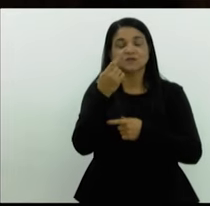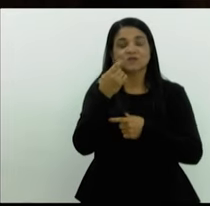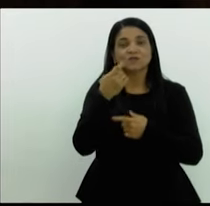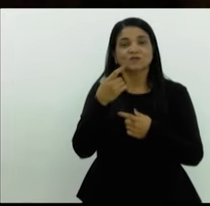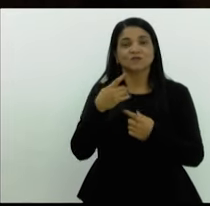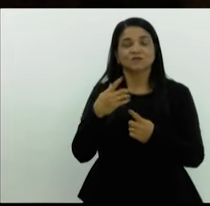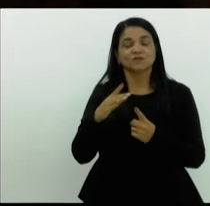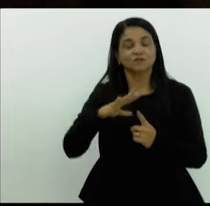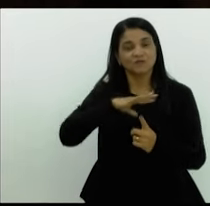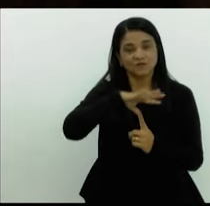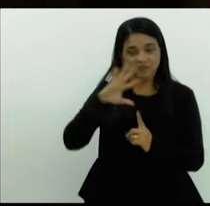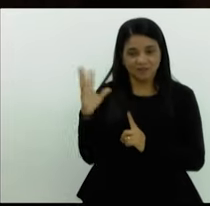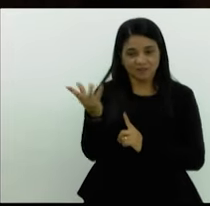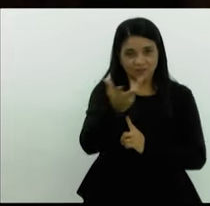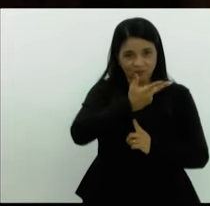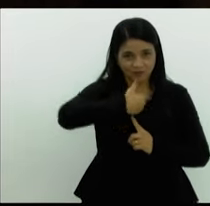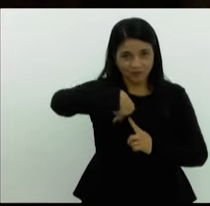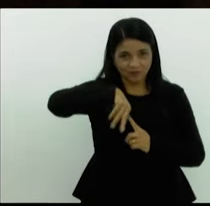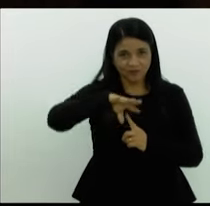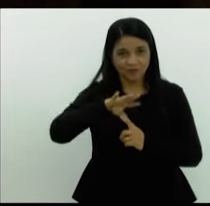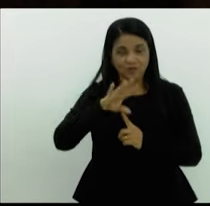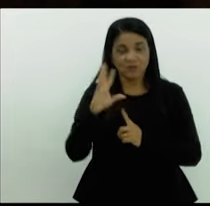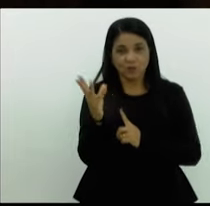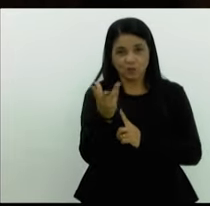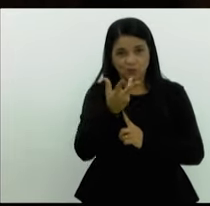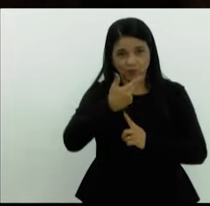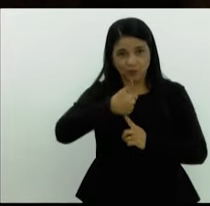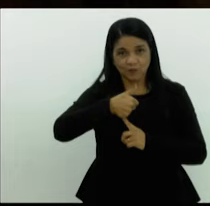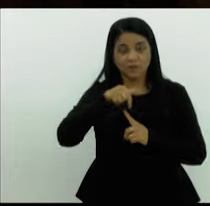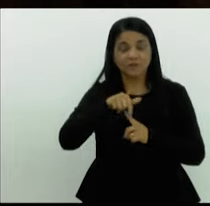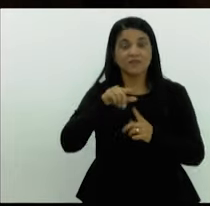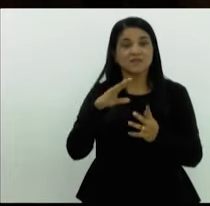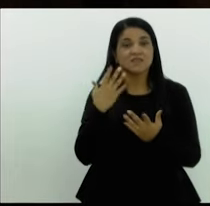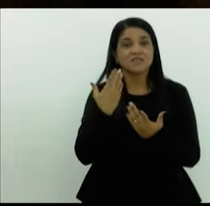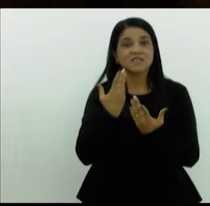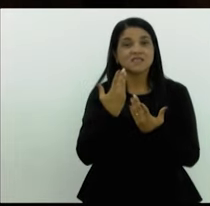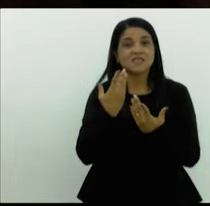sustentabilidade, turismo, tecnologia, educação e